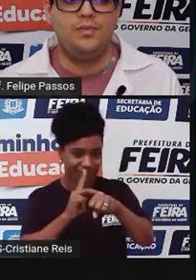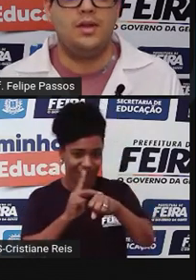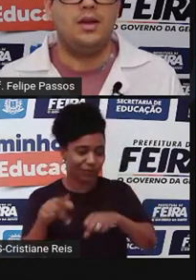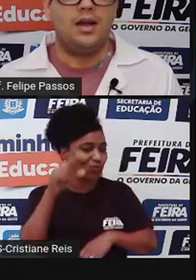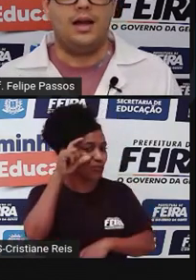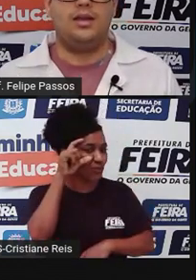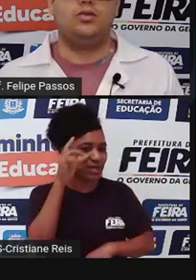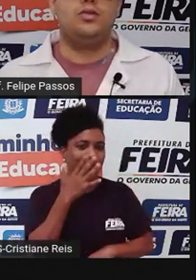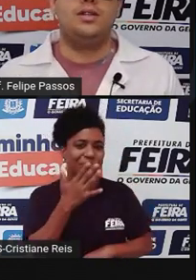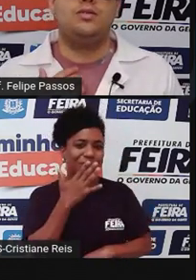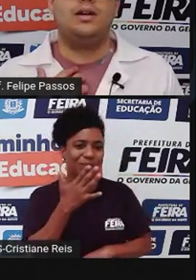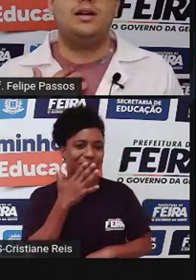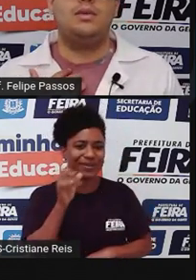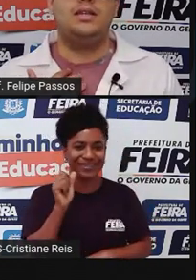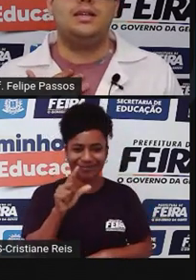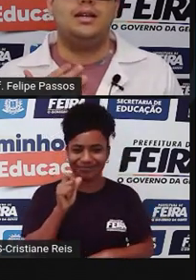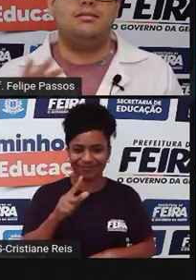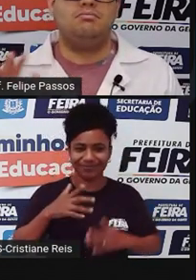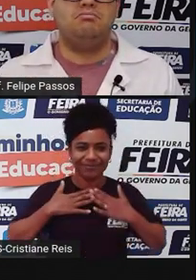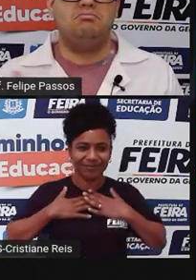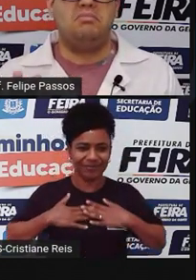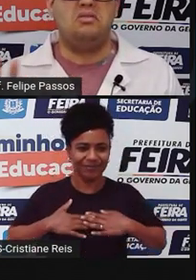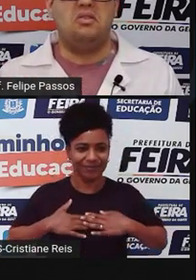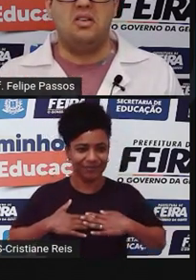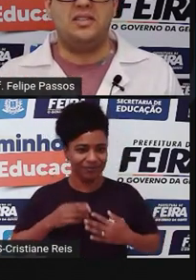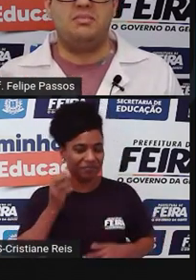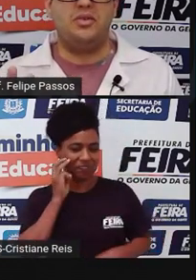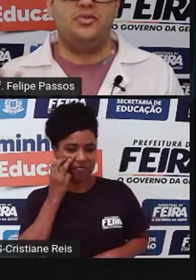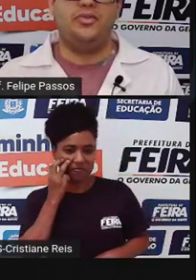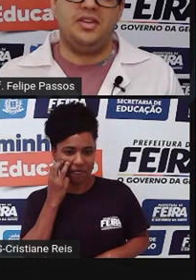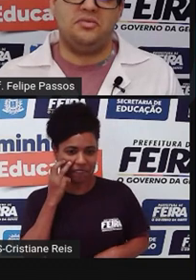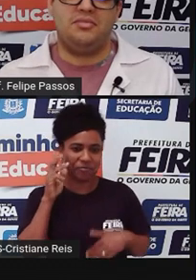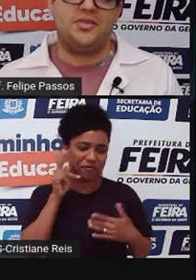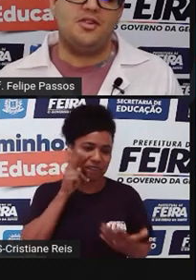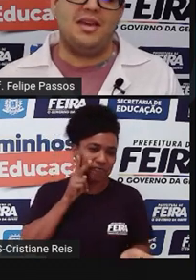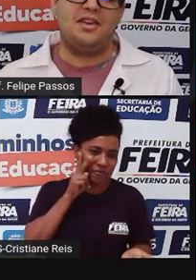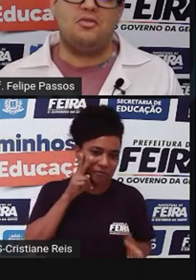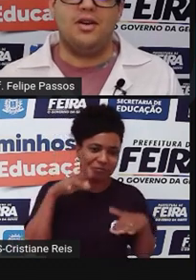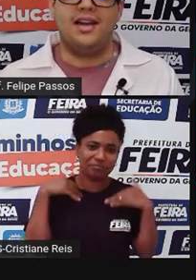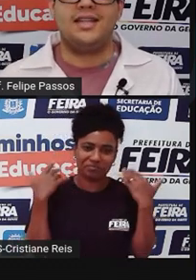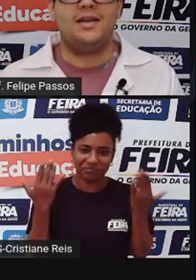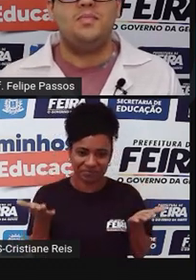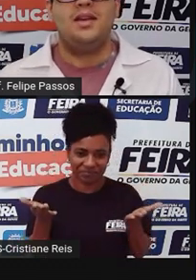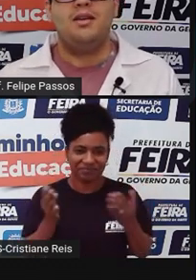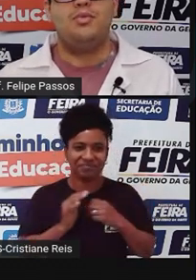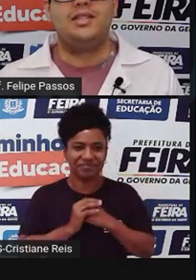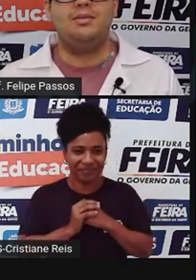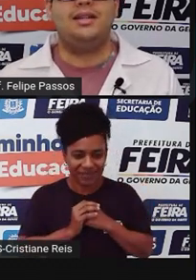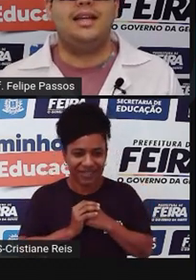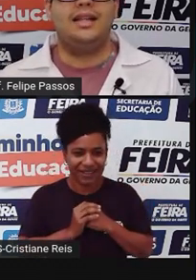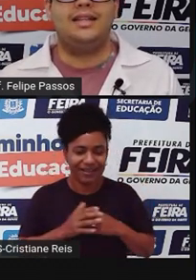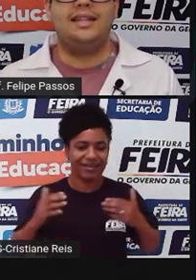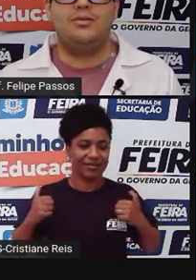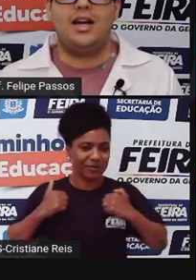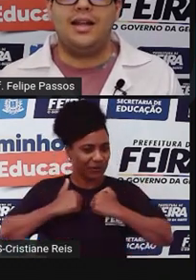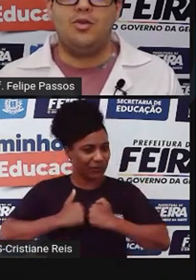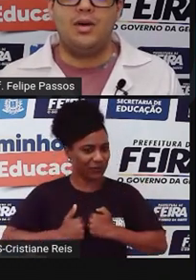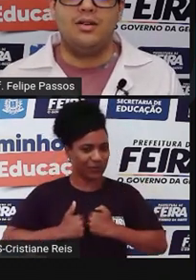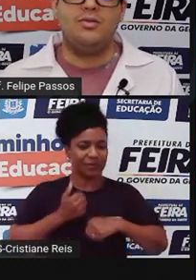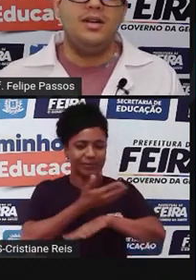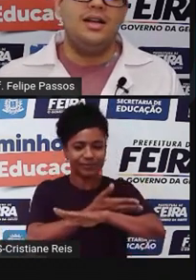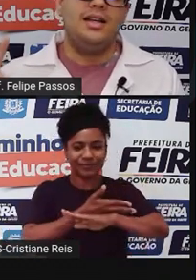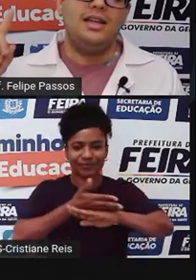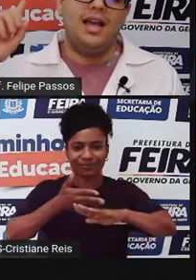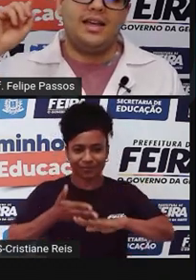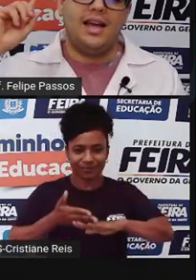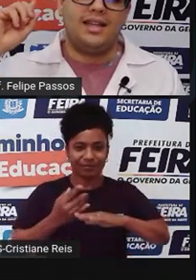azul aqui eu tô usando uma camisa meio Rosa meio vinho não sei bem que cor é essa por cima dela tem um